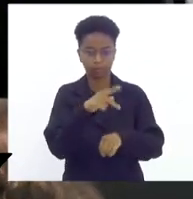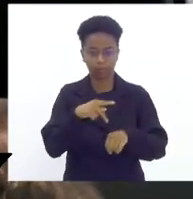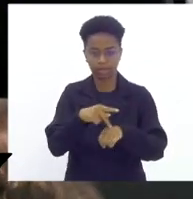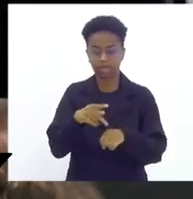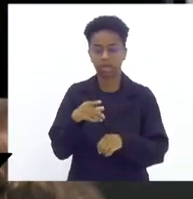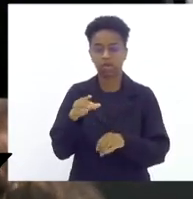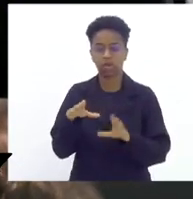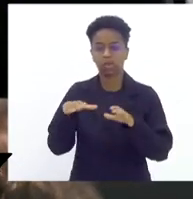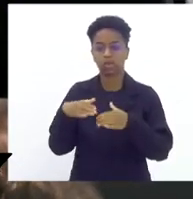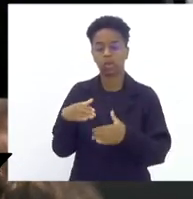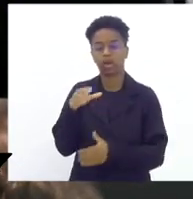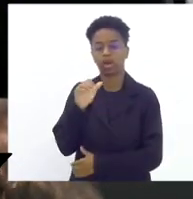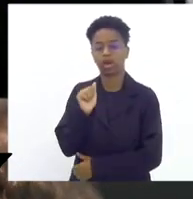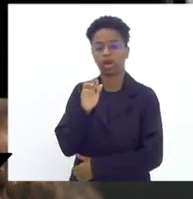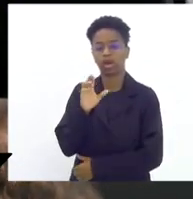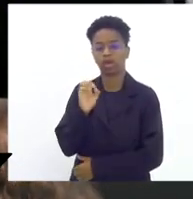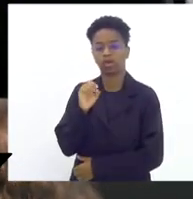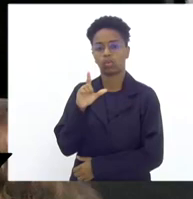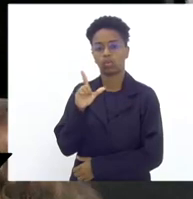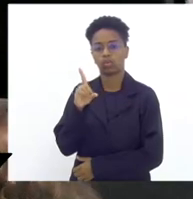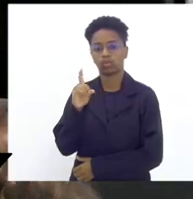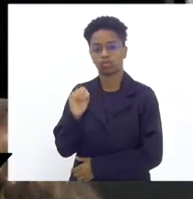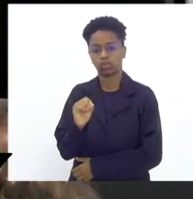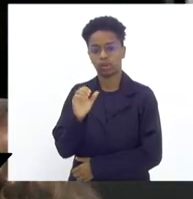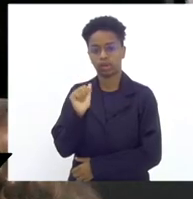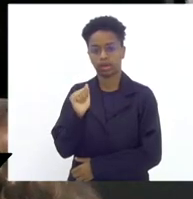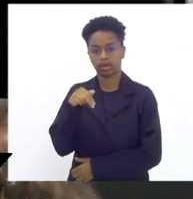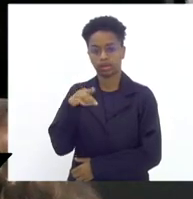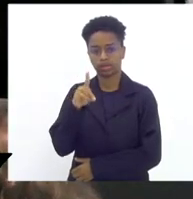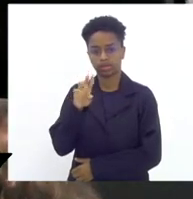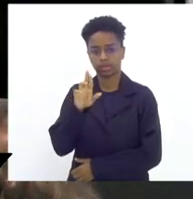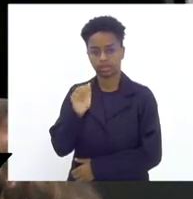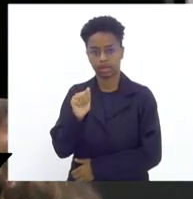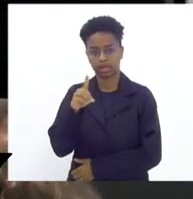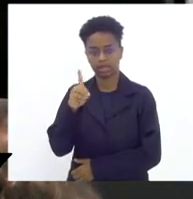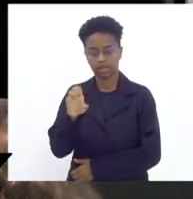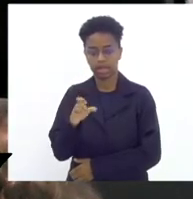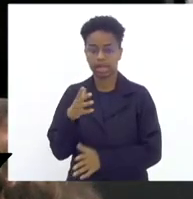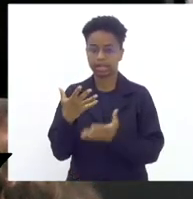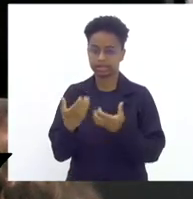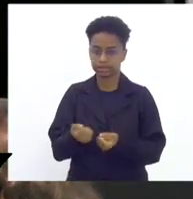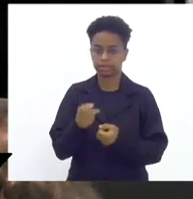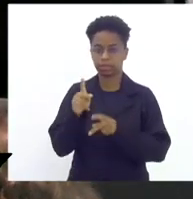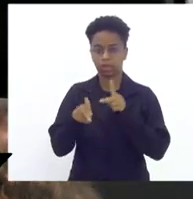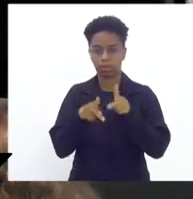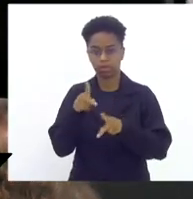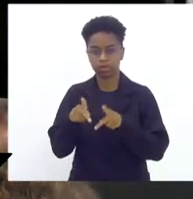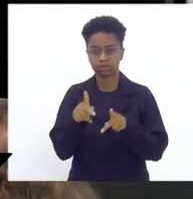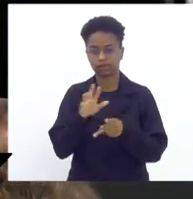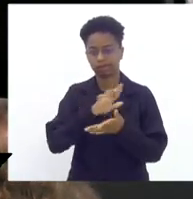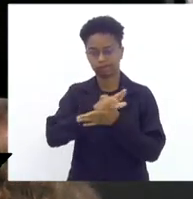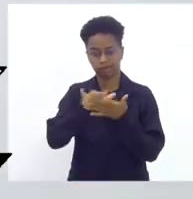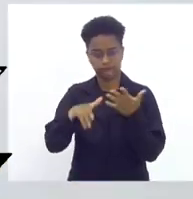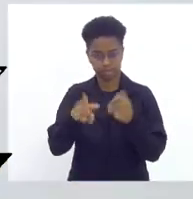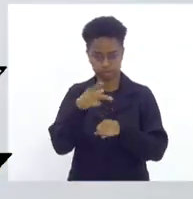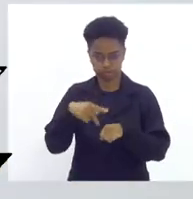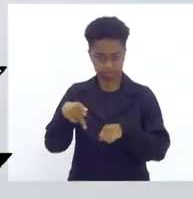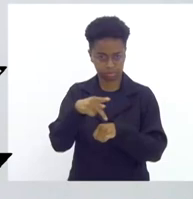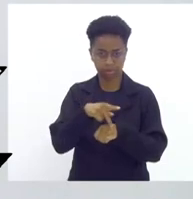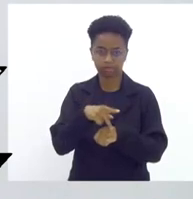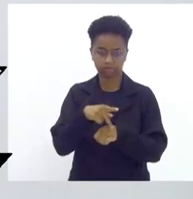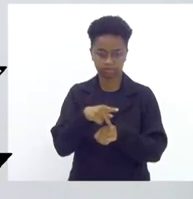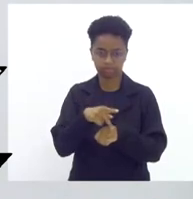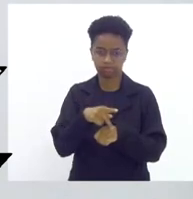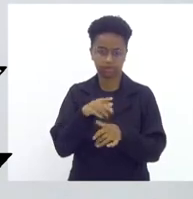Haroldo de Andrade recebe com goleiros recebe populações de Serra Leoa recebe